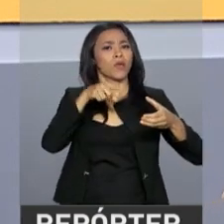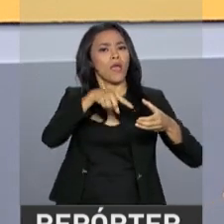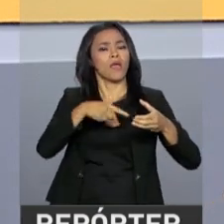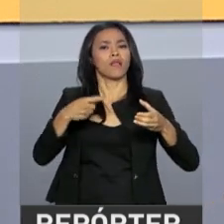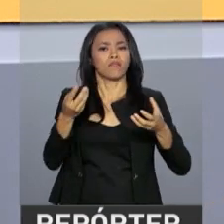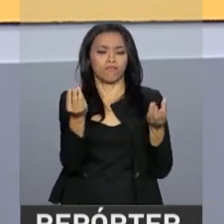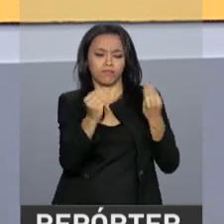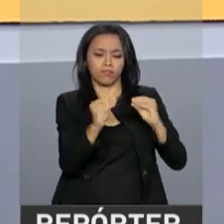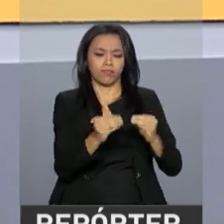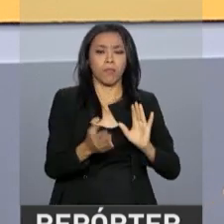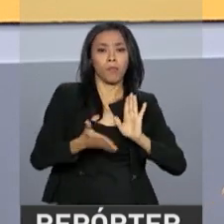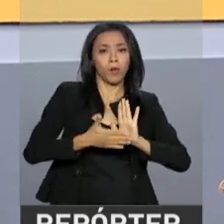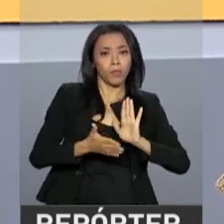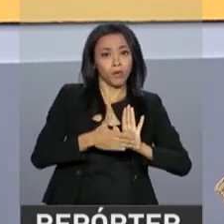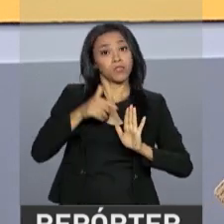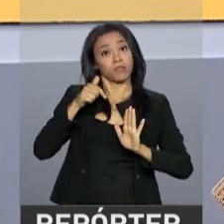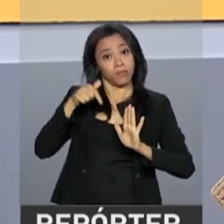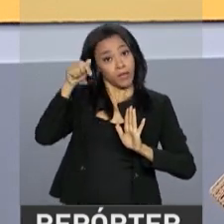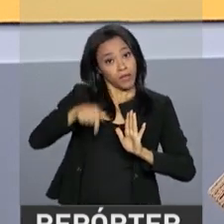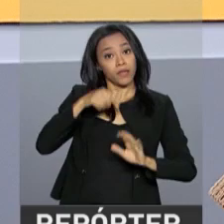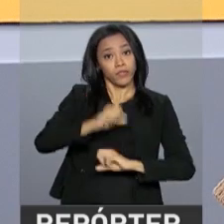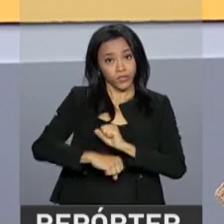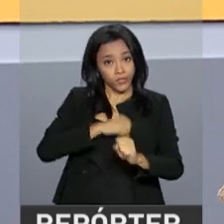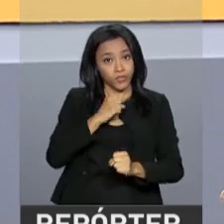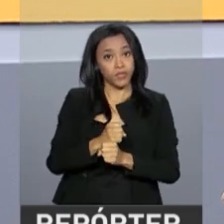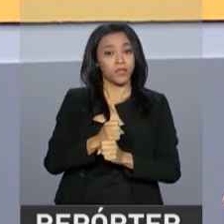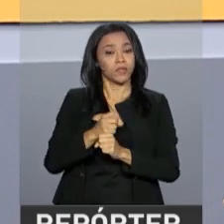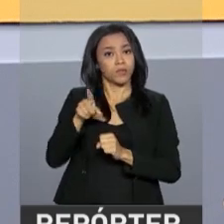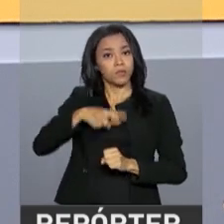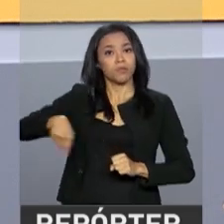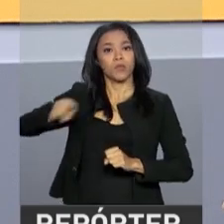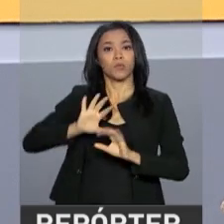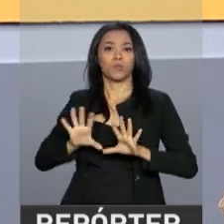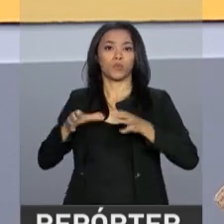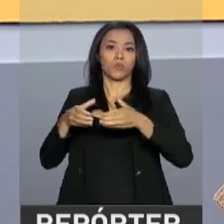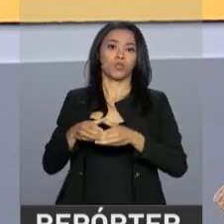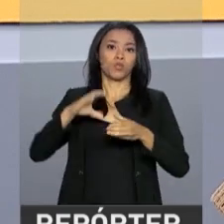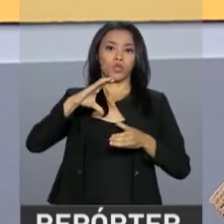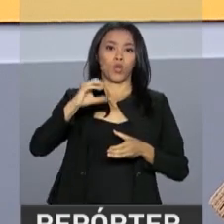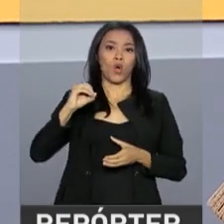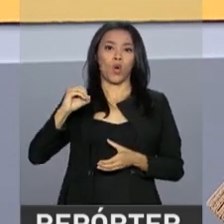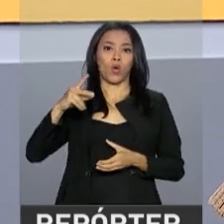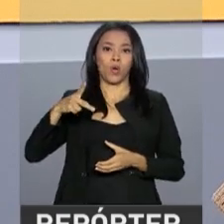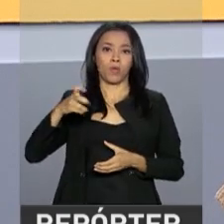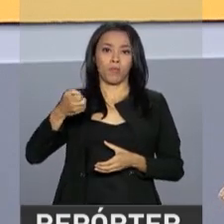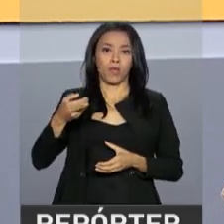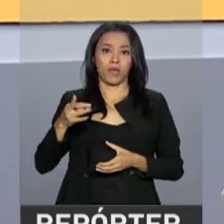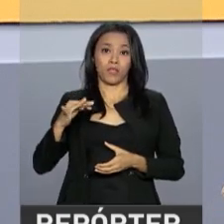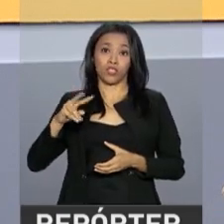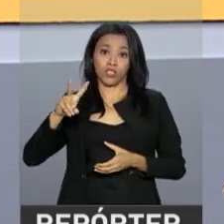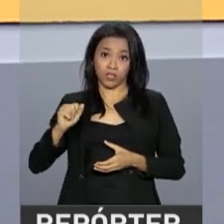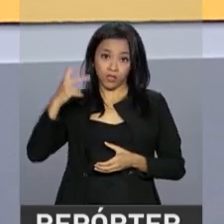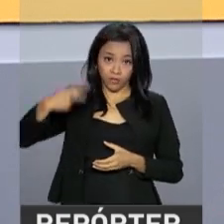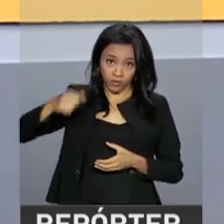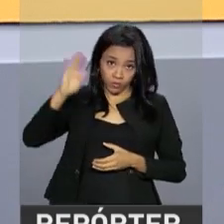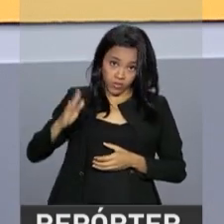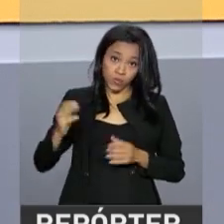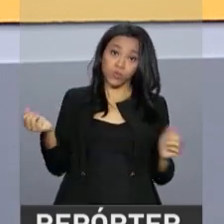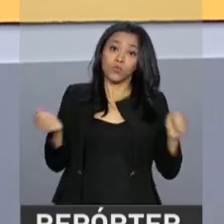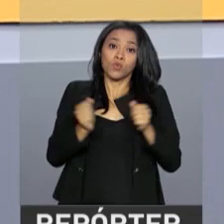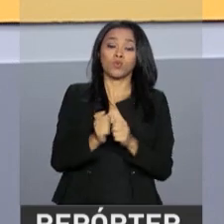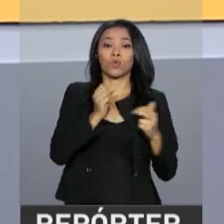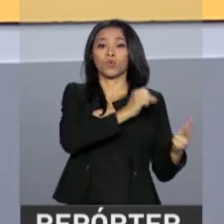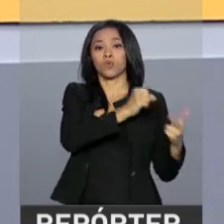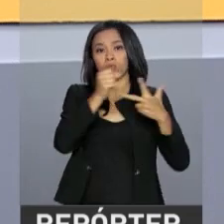que serão defendidas durante este ano pela organização das cooperativas brasileiras junto aos poderes executivo legislativo e